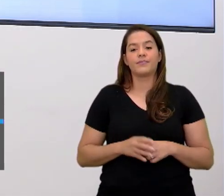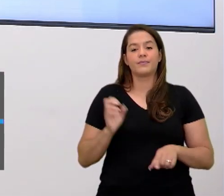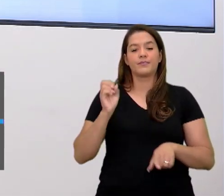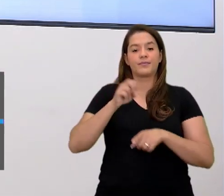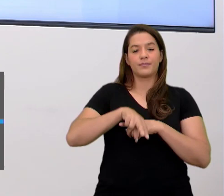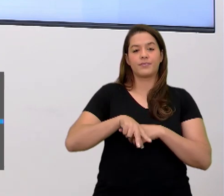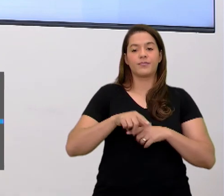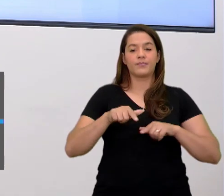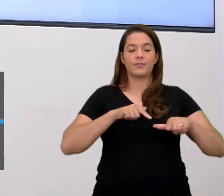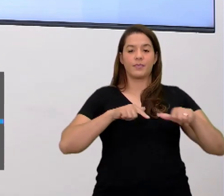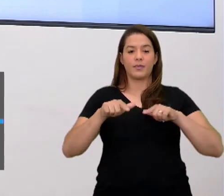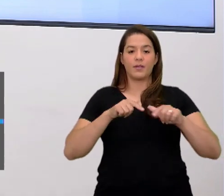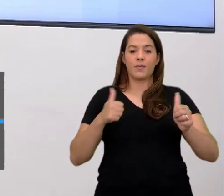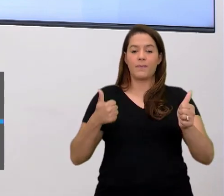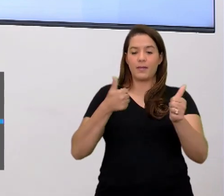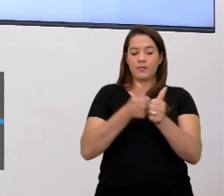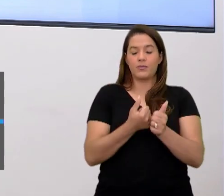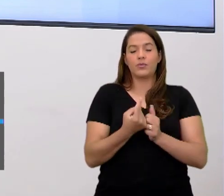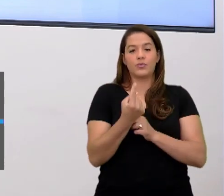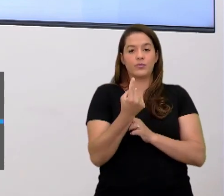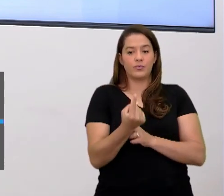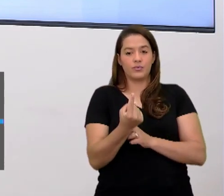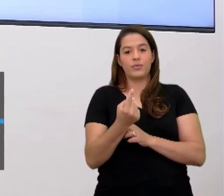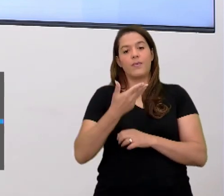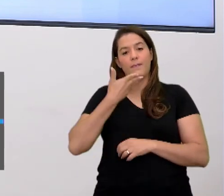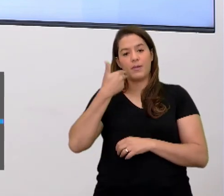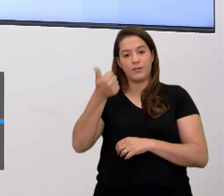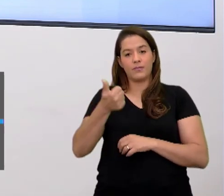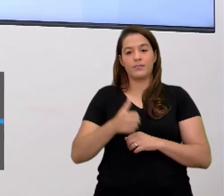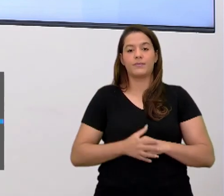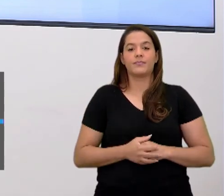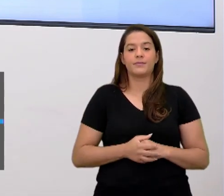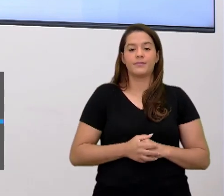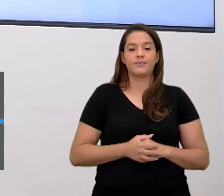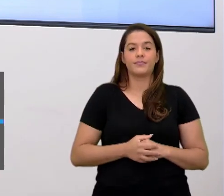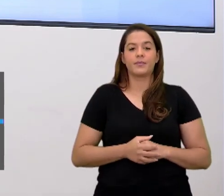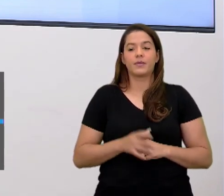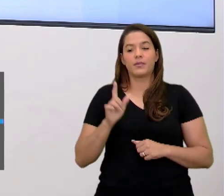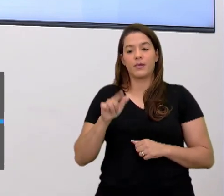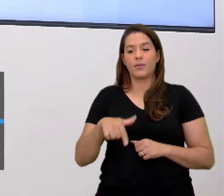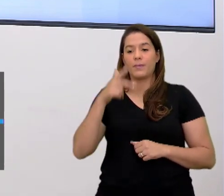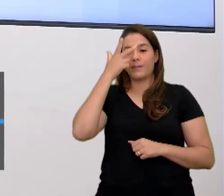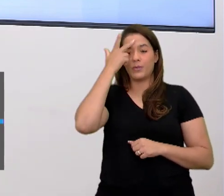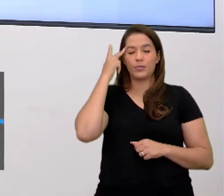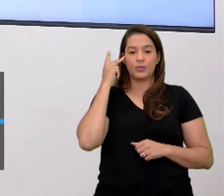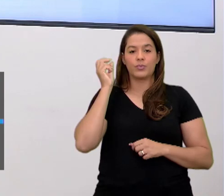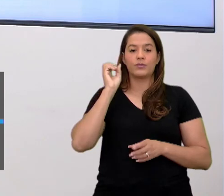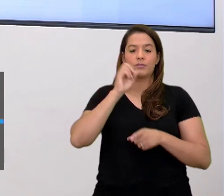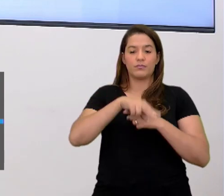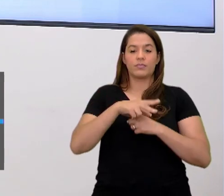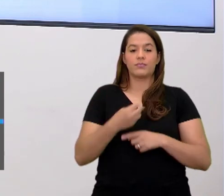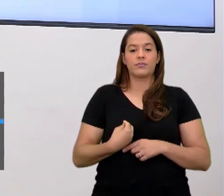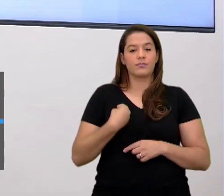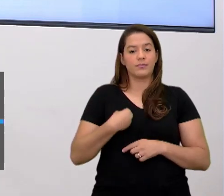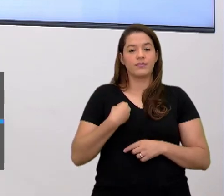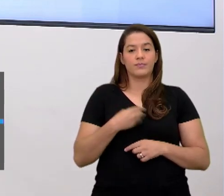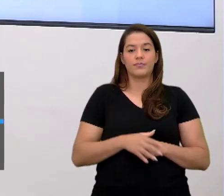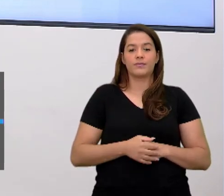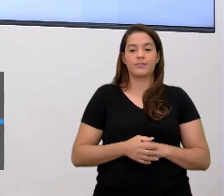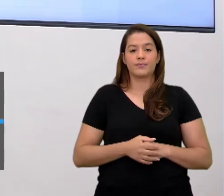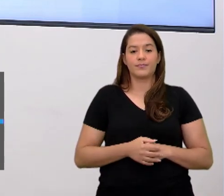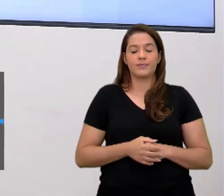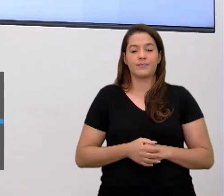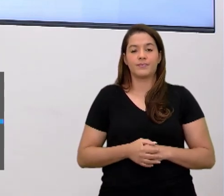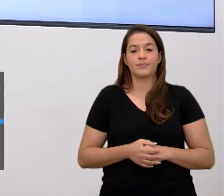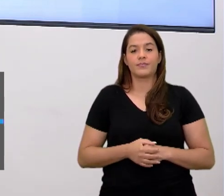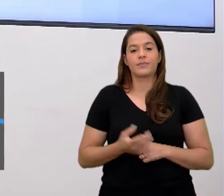ocupação, tá? Quanto mais próximo de 1, melhor, ok? Ou seja, pessoas ocupadas, tudo bem? Tá? Taxa